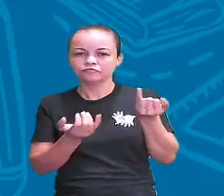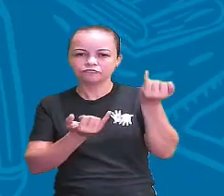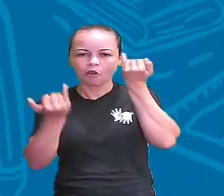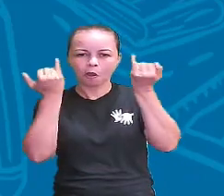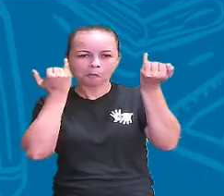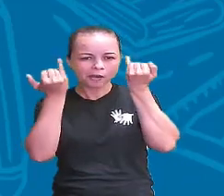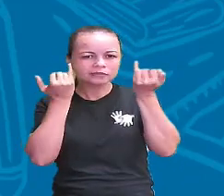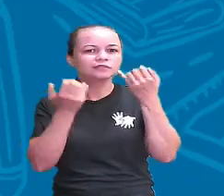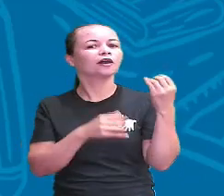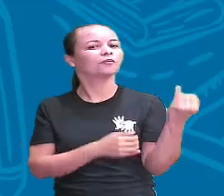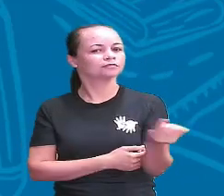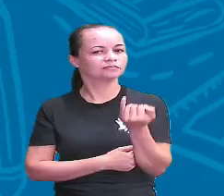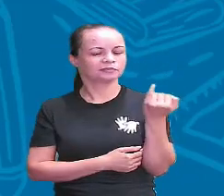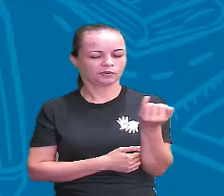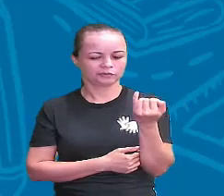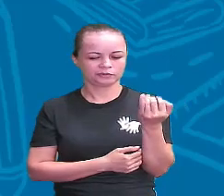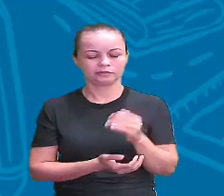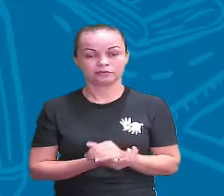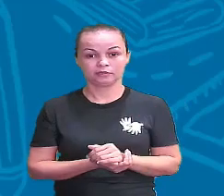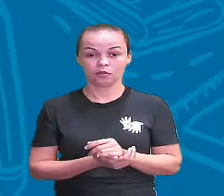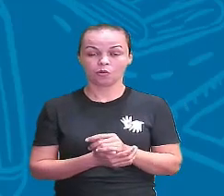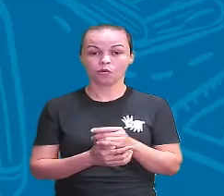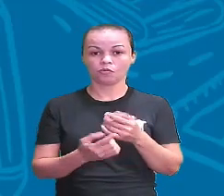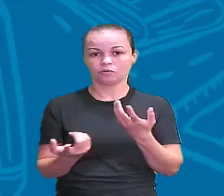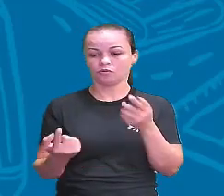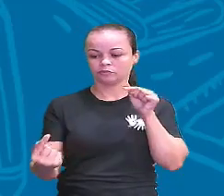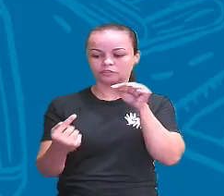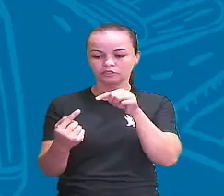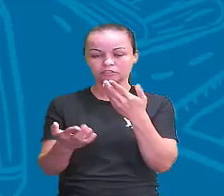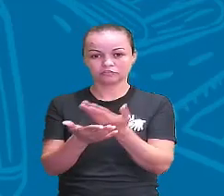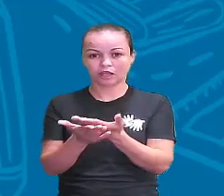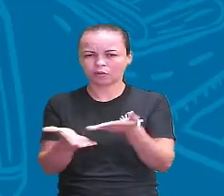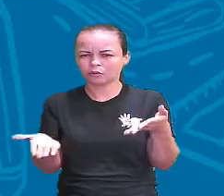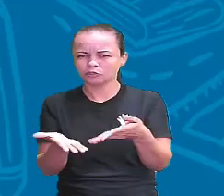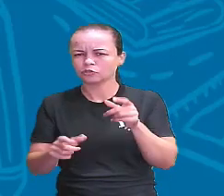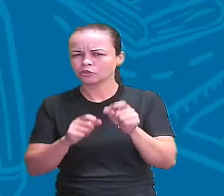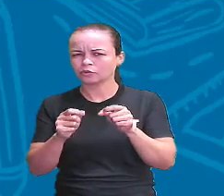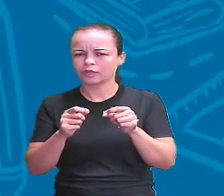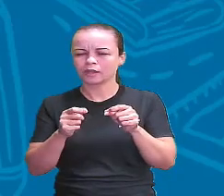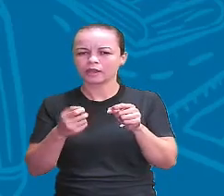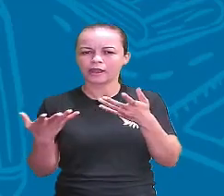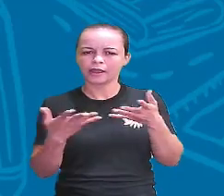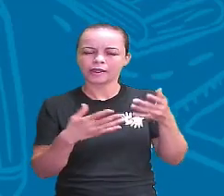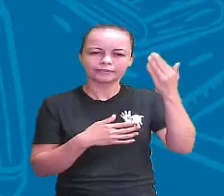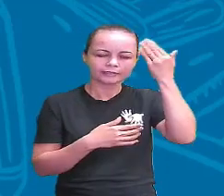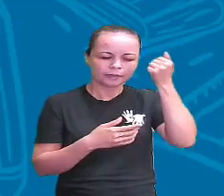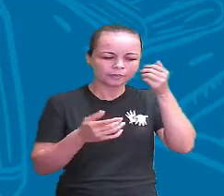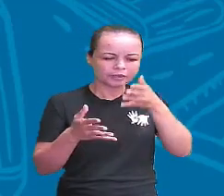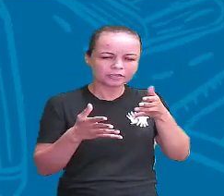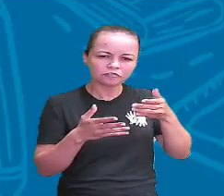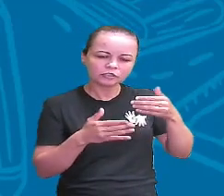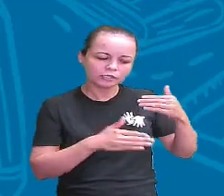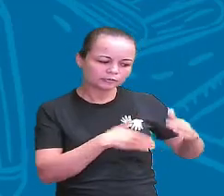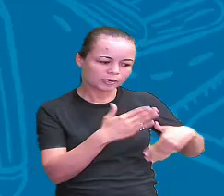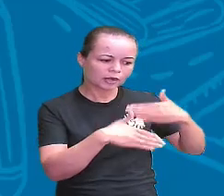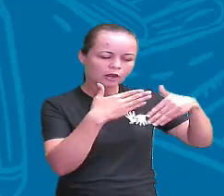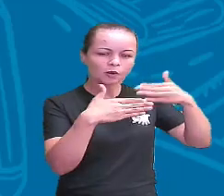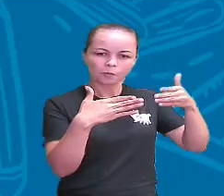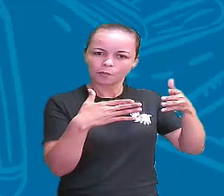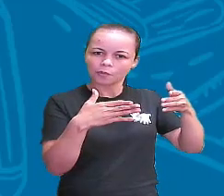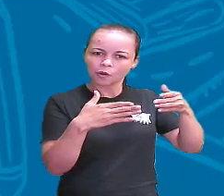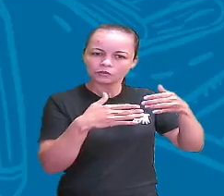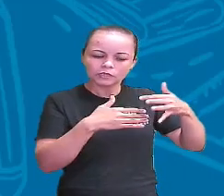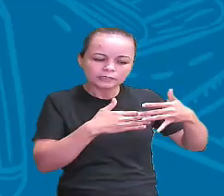importante, gente. Por quê? Qual é o objetivo da nossa aula hoje aqui? É tirar você do reino da necessidade para o reino da liberdade. Para que você tenha, acima de